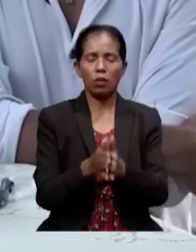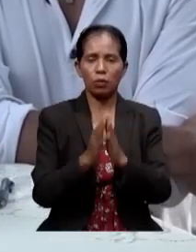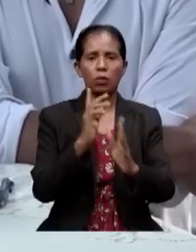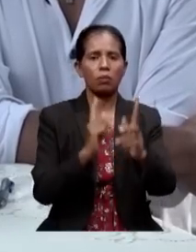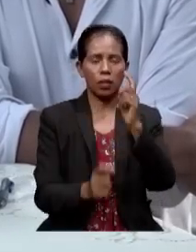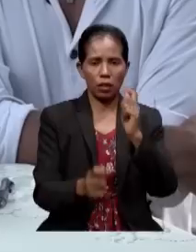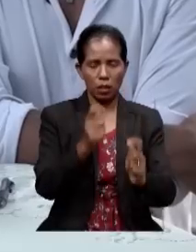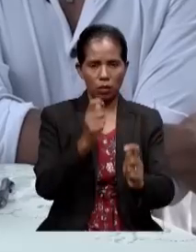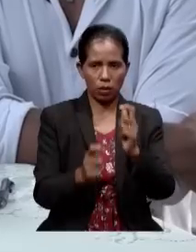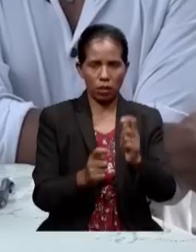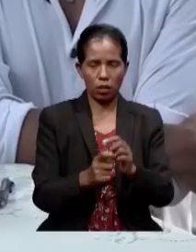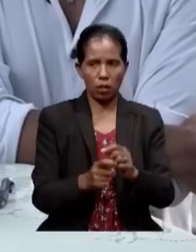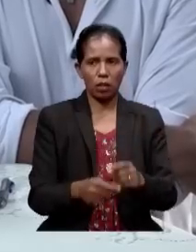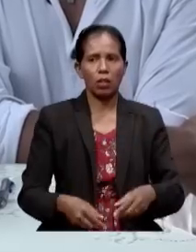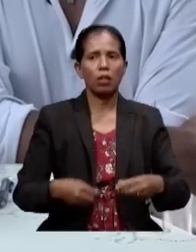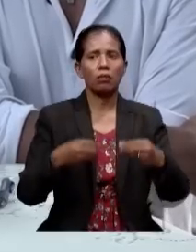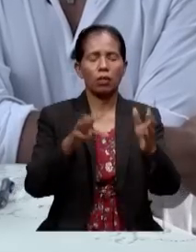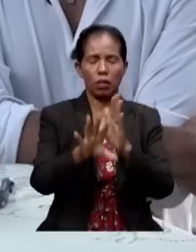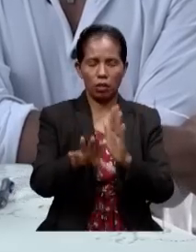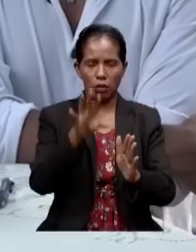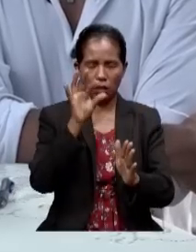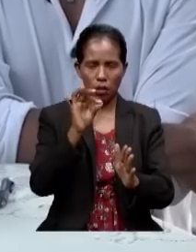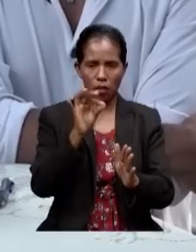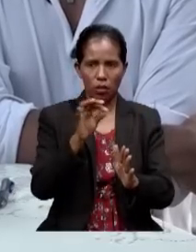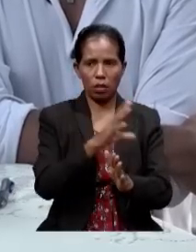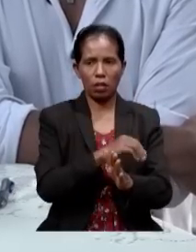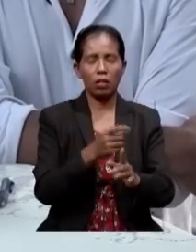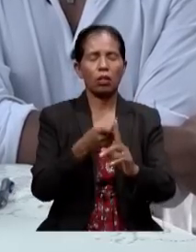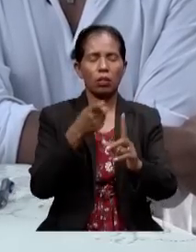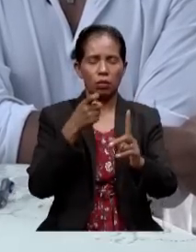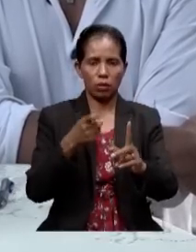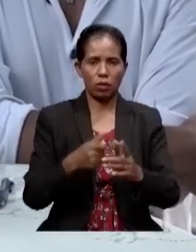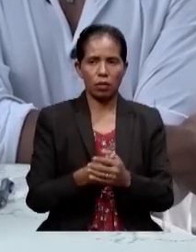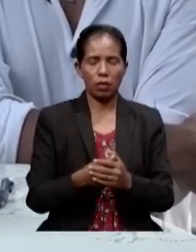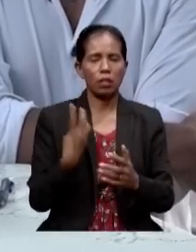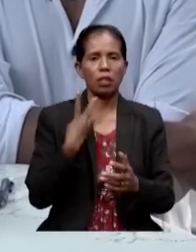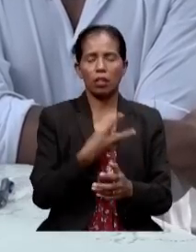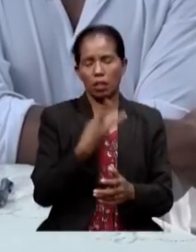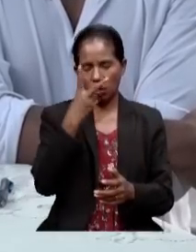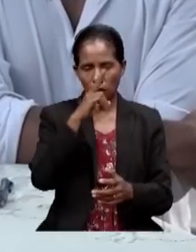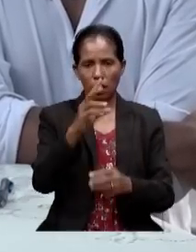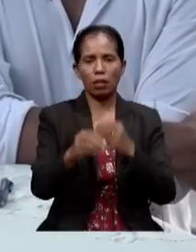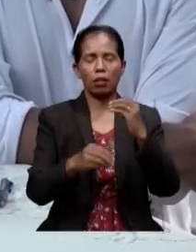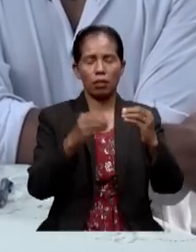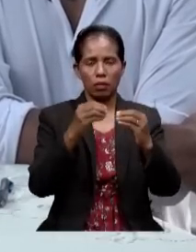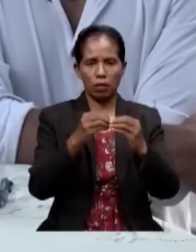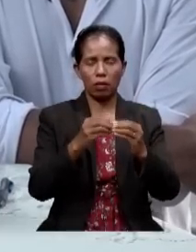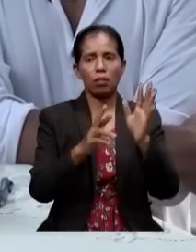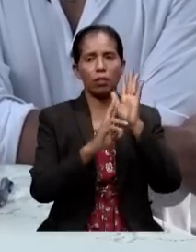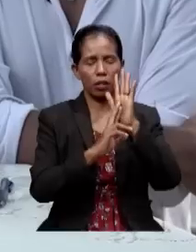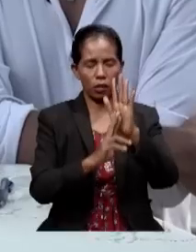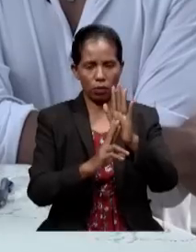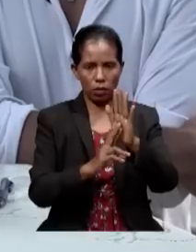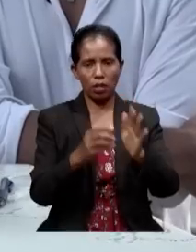tribunal, requere atu hetan peritu adicional ita tu hare kona ba relatório autopsi